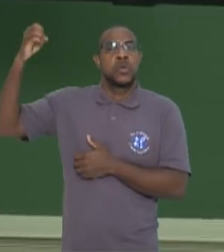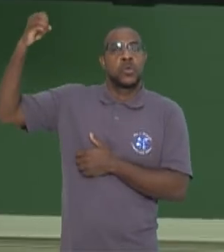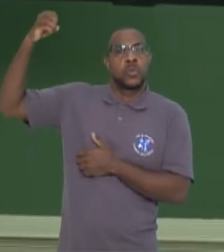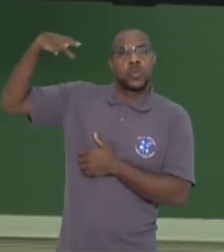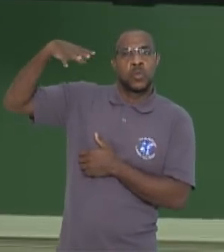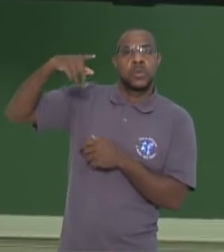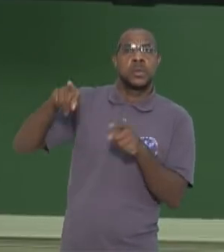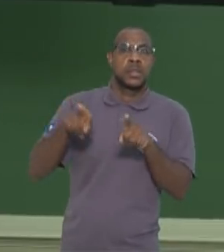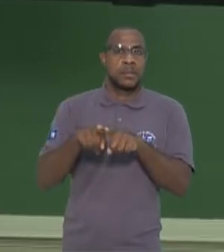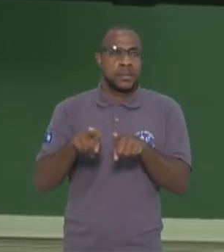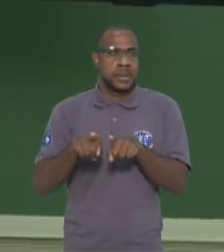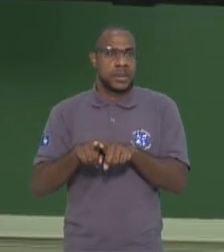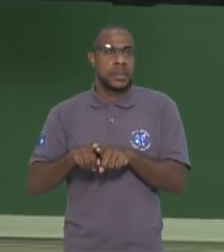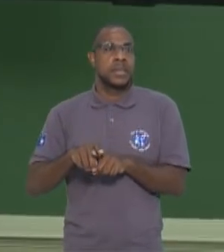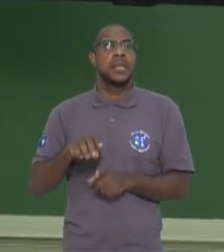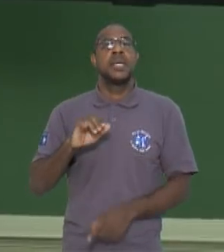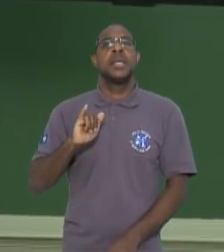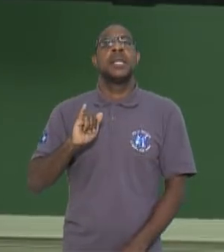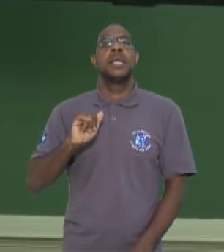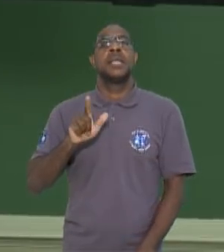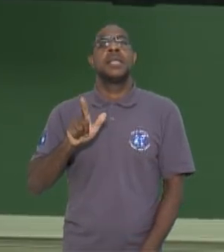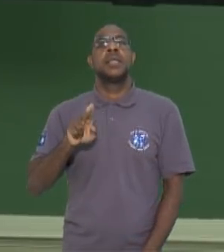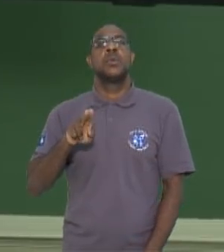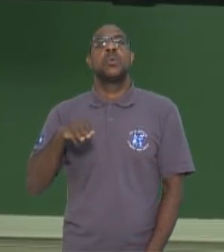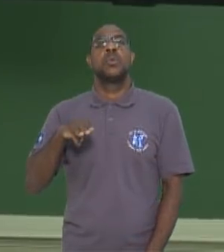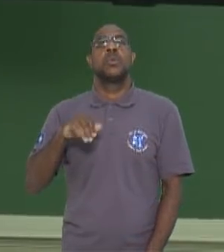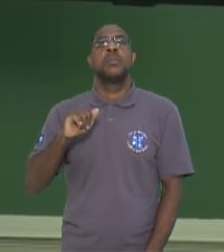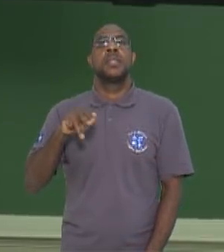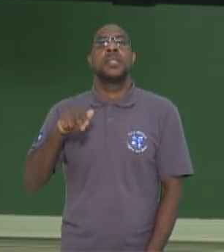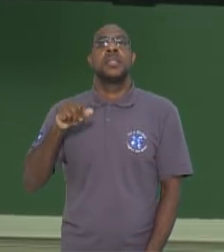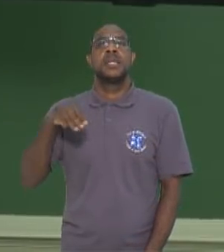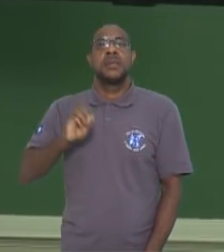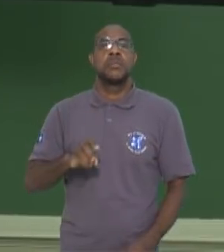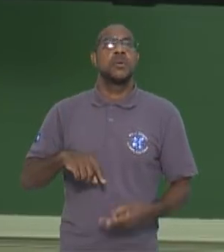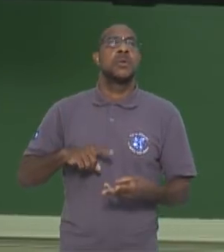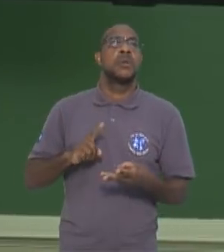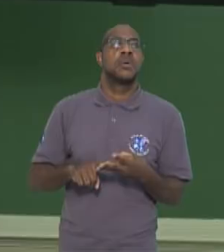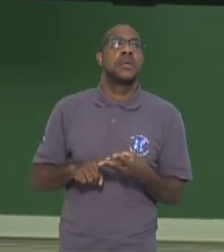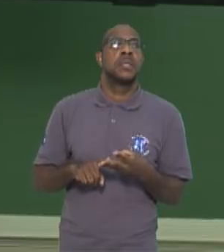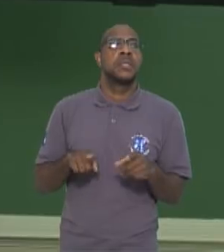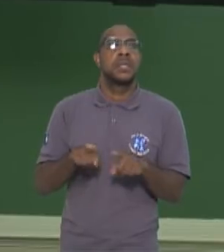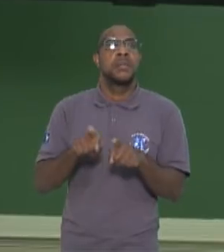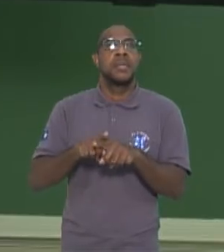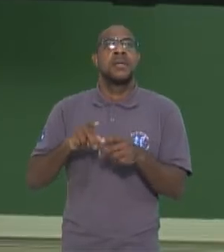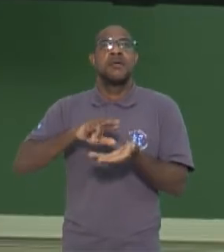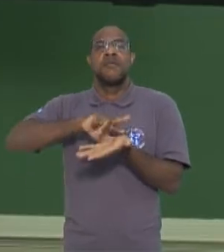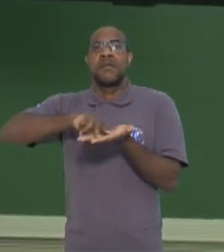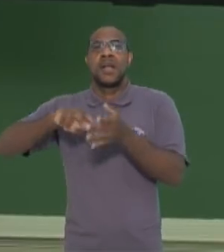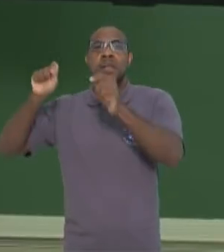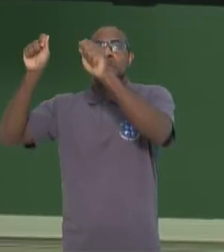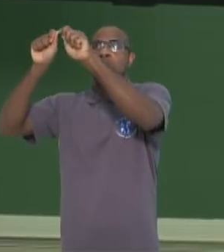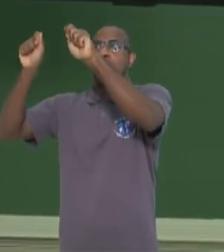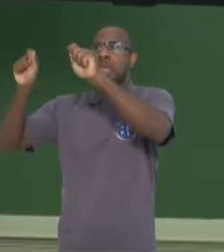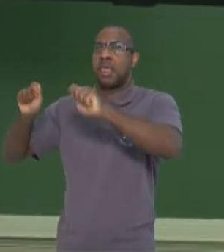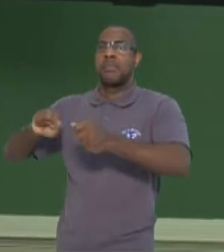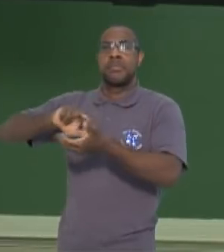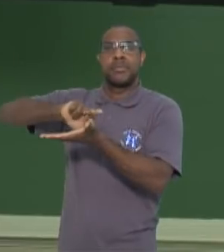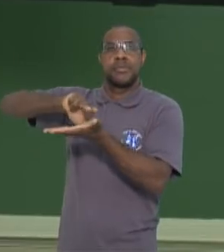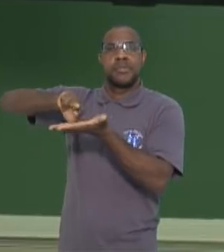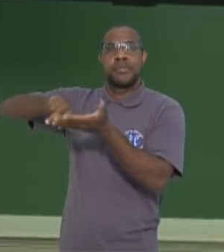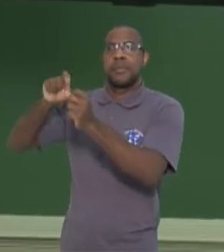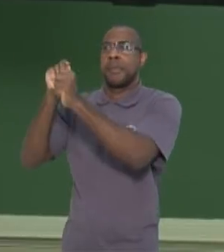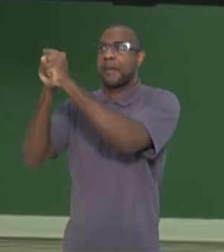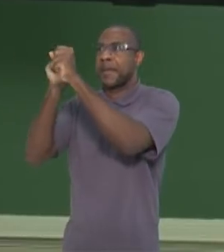focando principalmente nas esculturas. Inclusive, retornamos em vários pontos que já falamos durante as